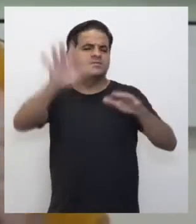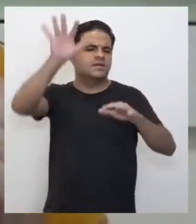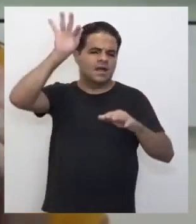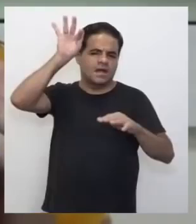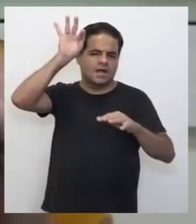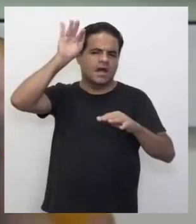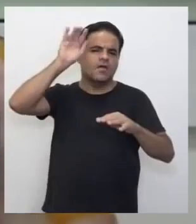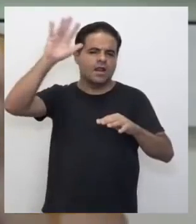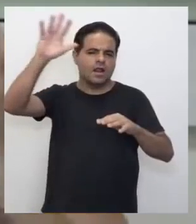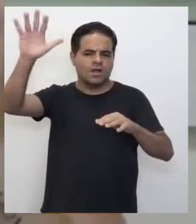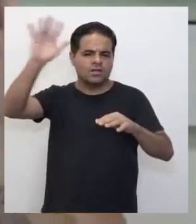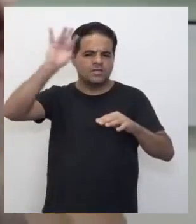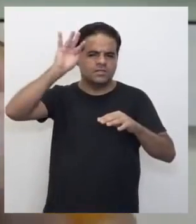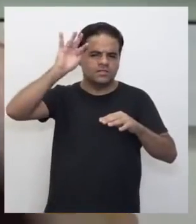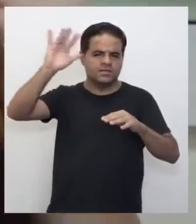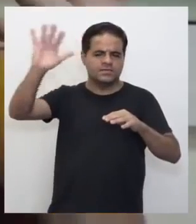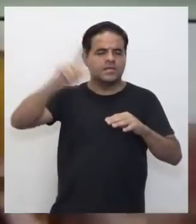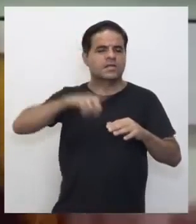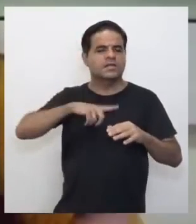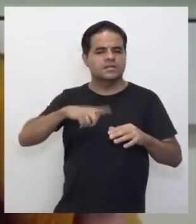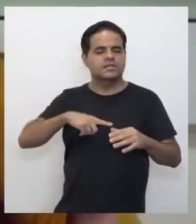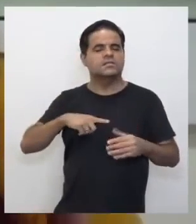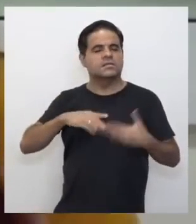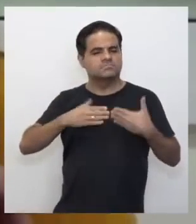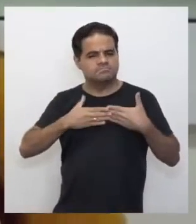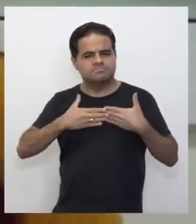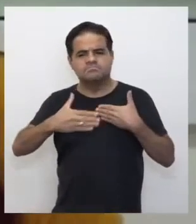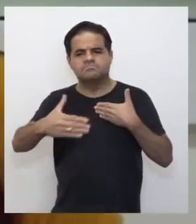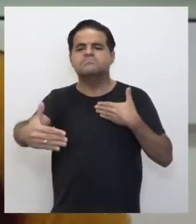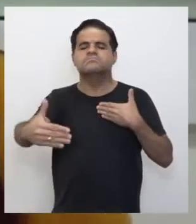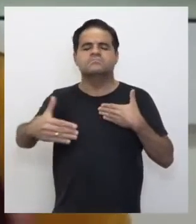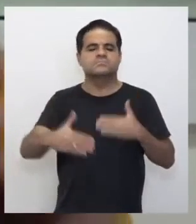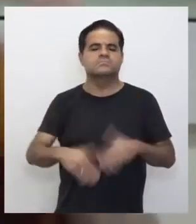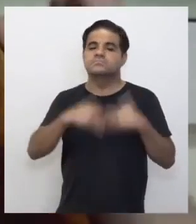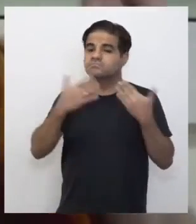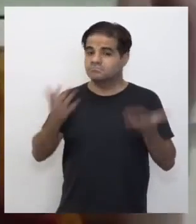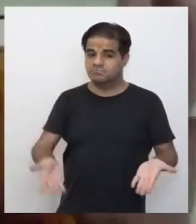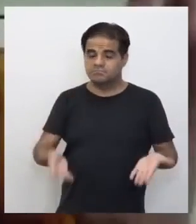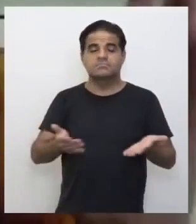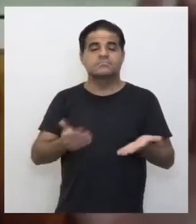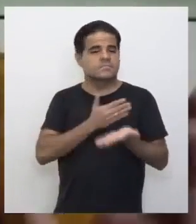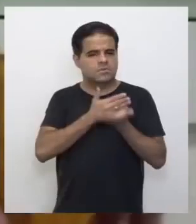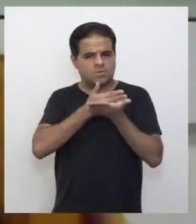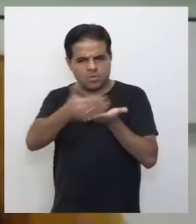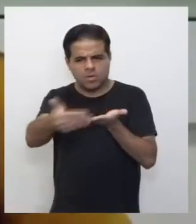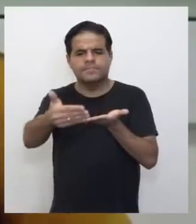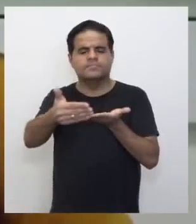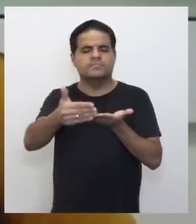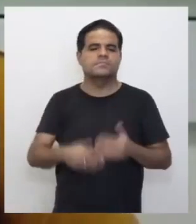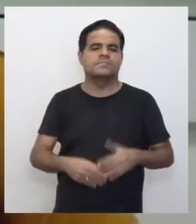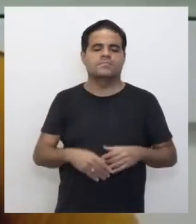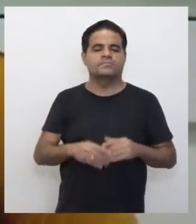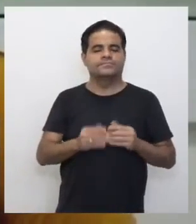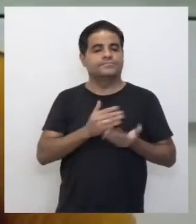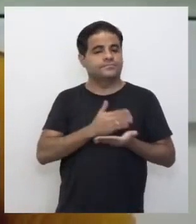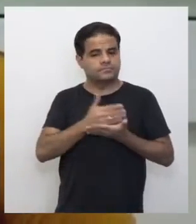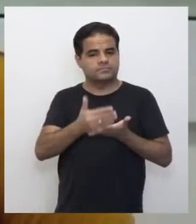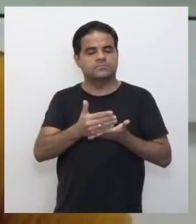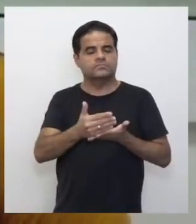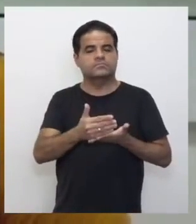filosofia tem um pontapé inicial, ela começa a